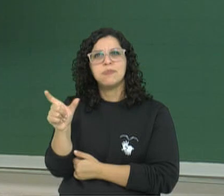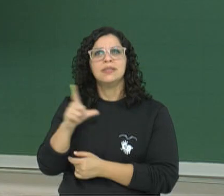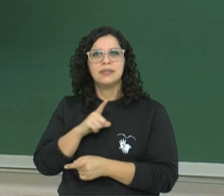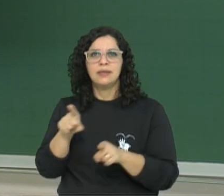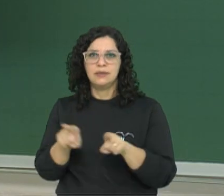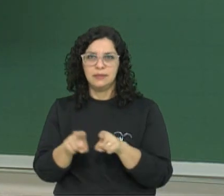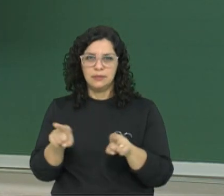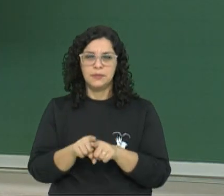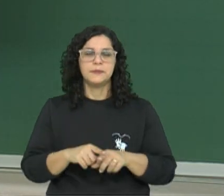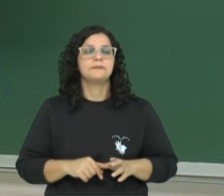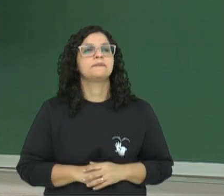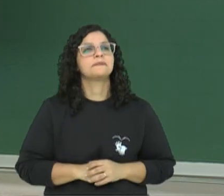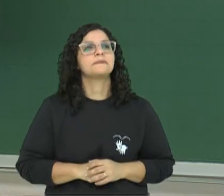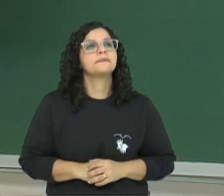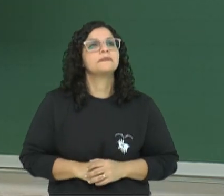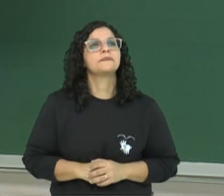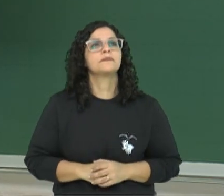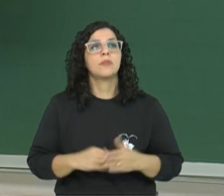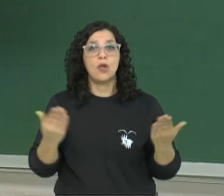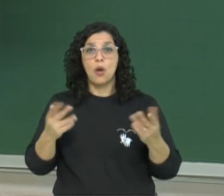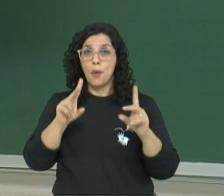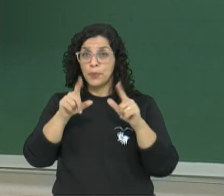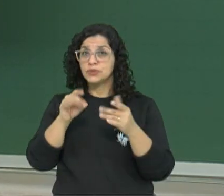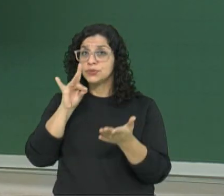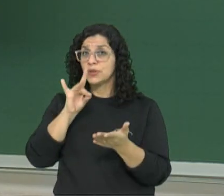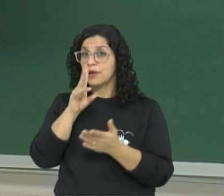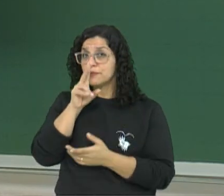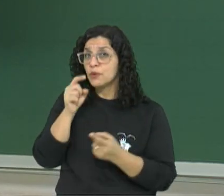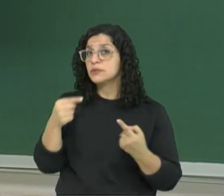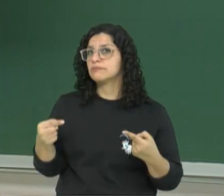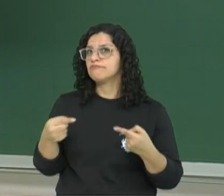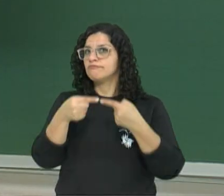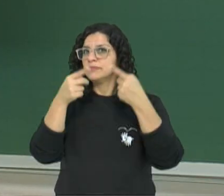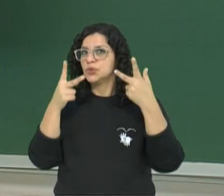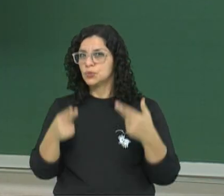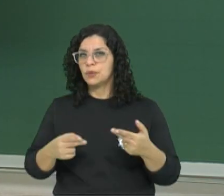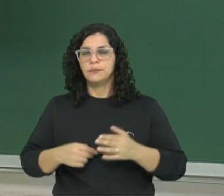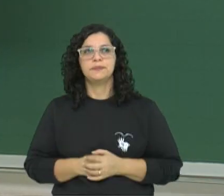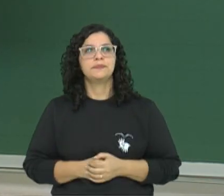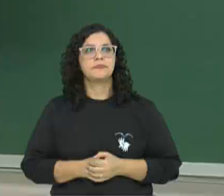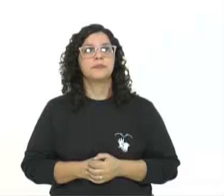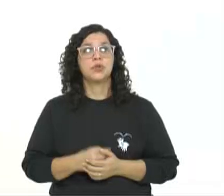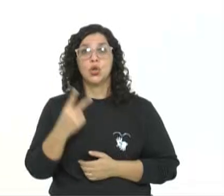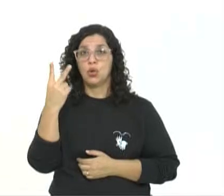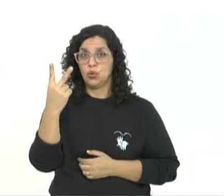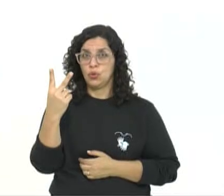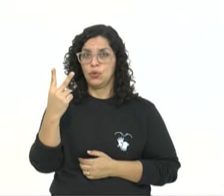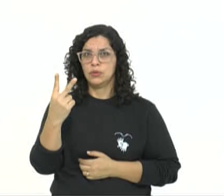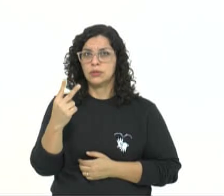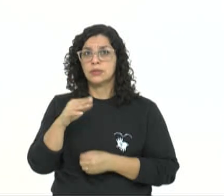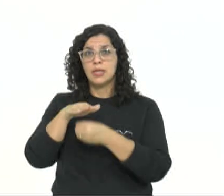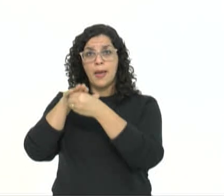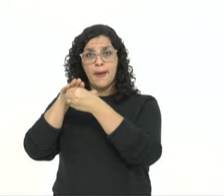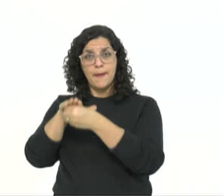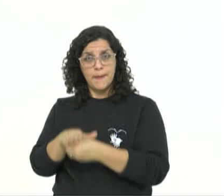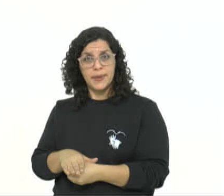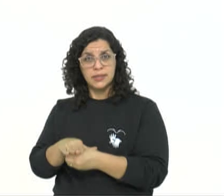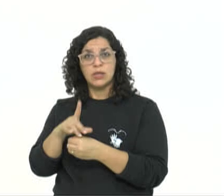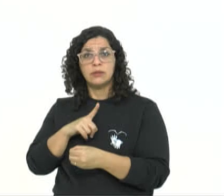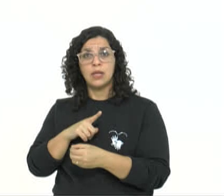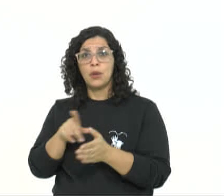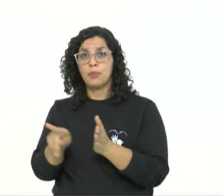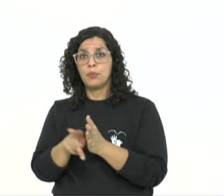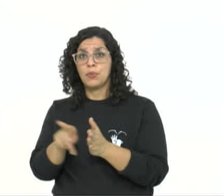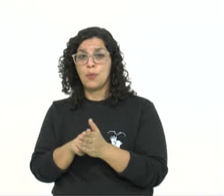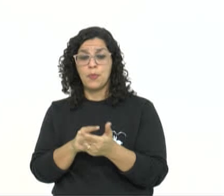ali envolvido, certo? Então, as forças, na verdade, elas são iguais. 2. A pressão exercida pela força